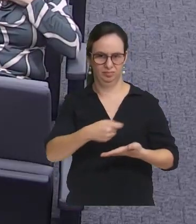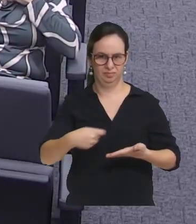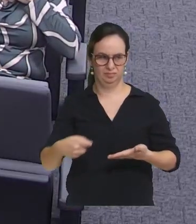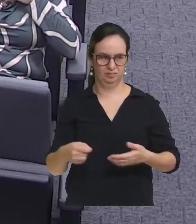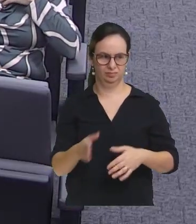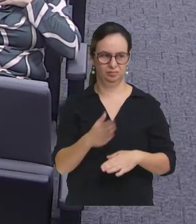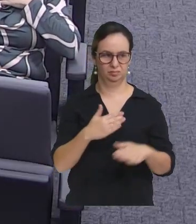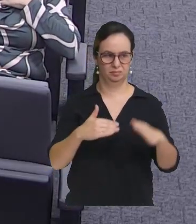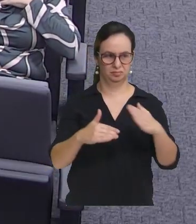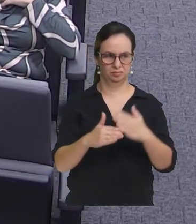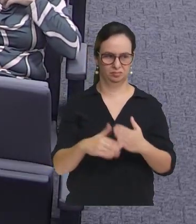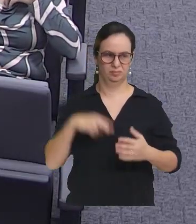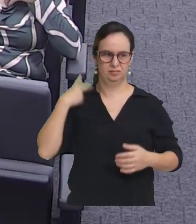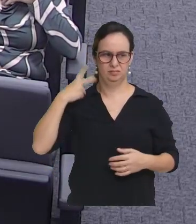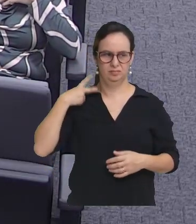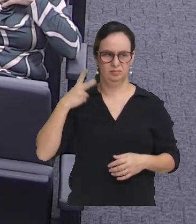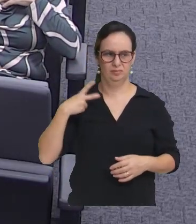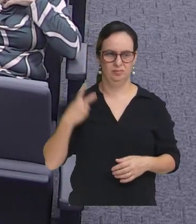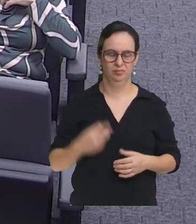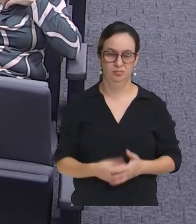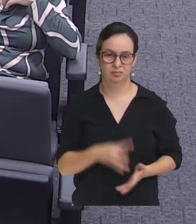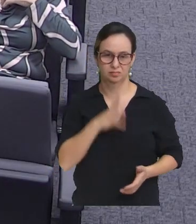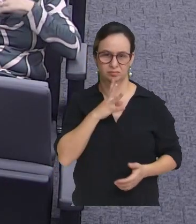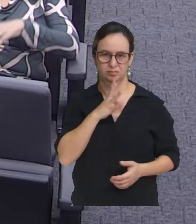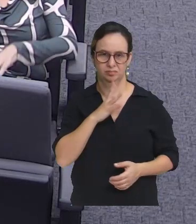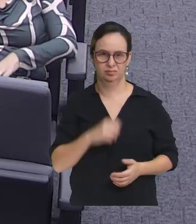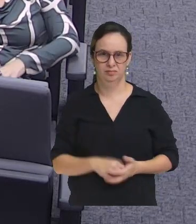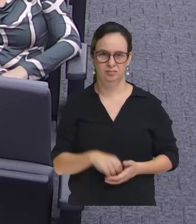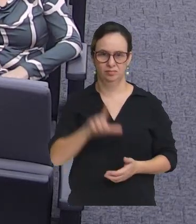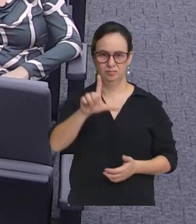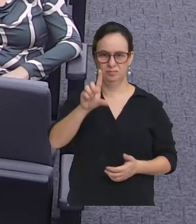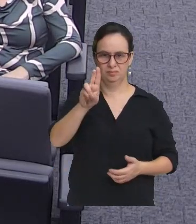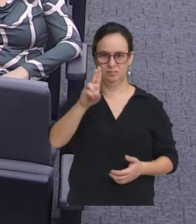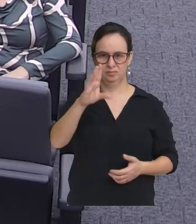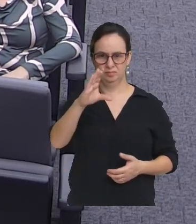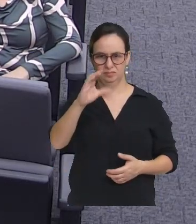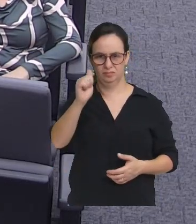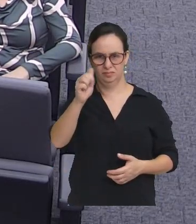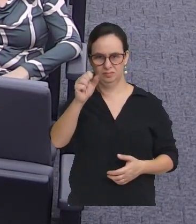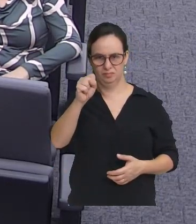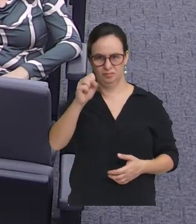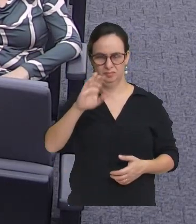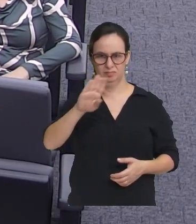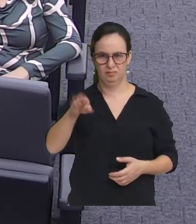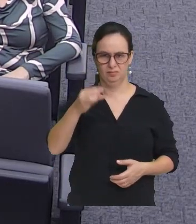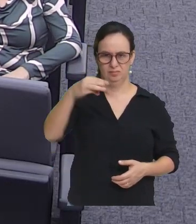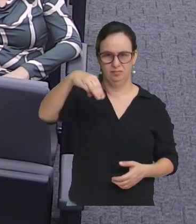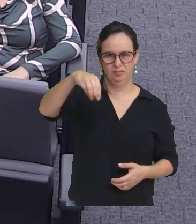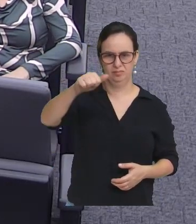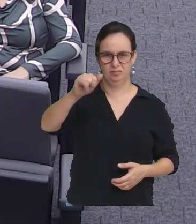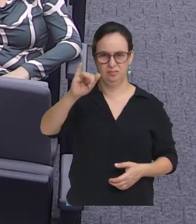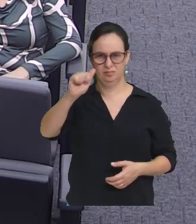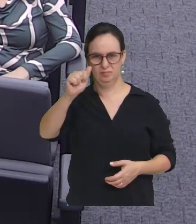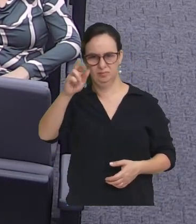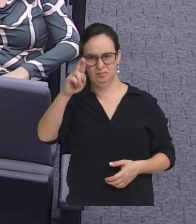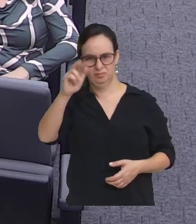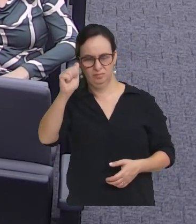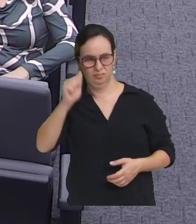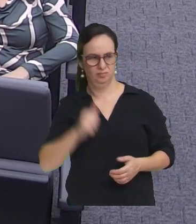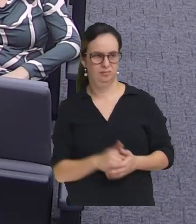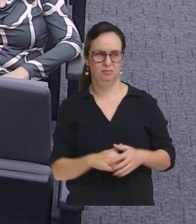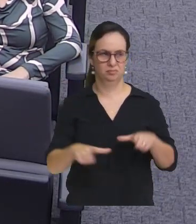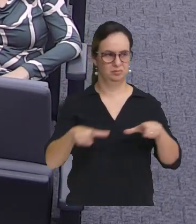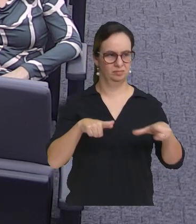Delmas, para reconhecer Lucas e Mayara, todo esse trabalho que vocês fazem aqui na Câmara Municipal. E